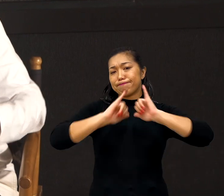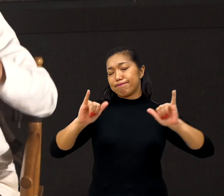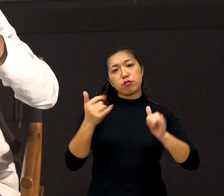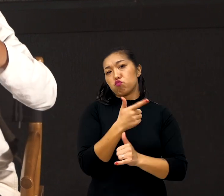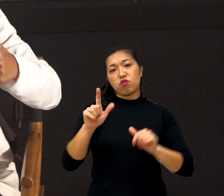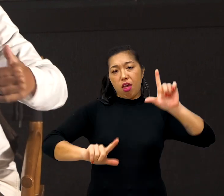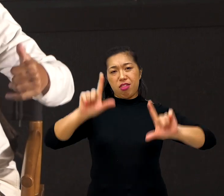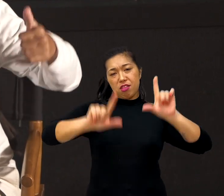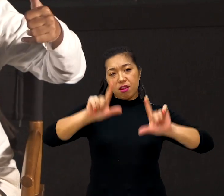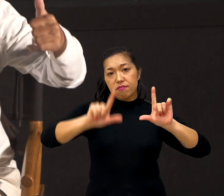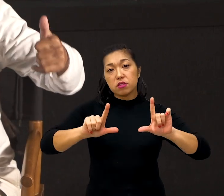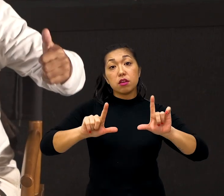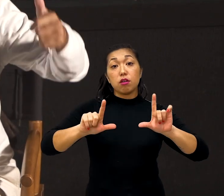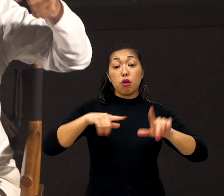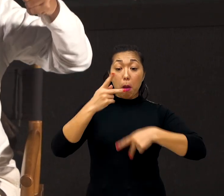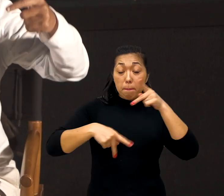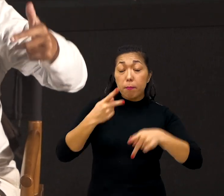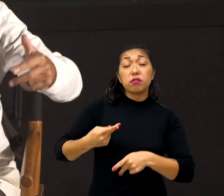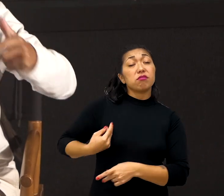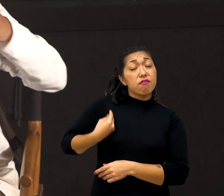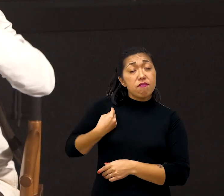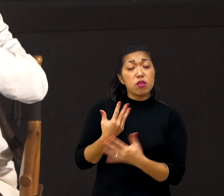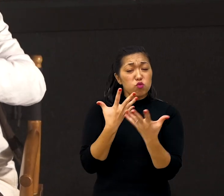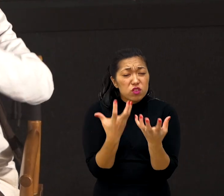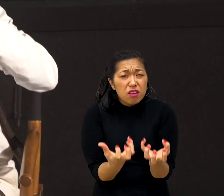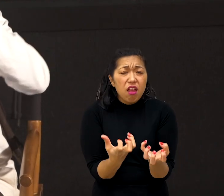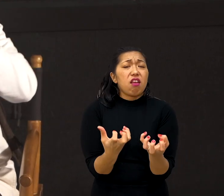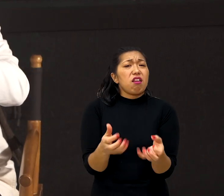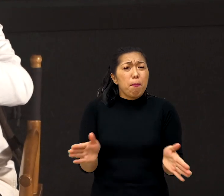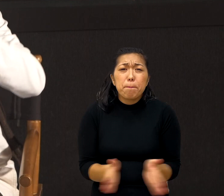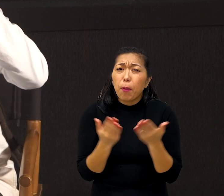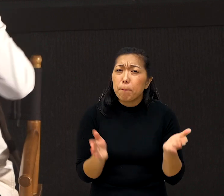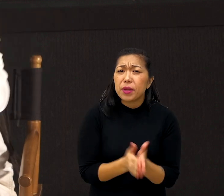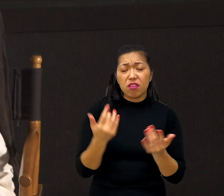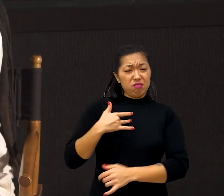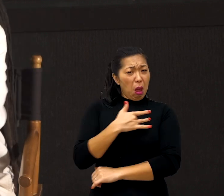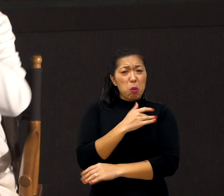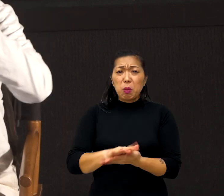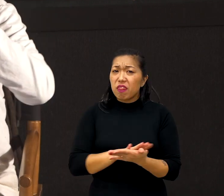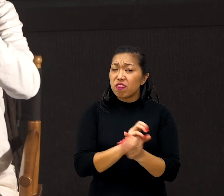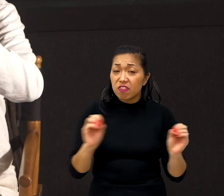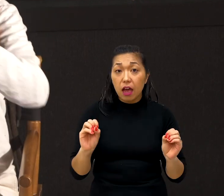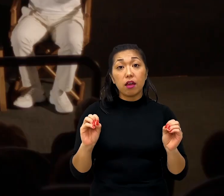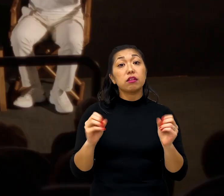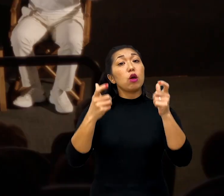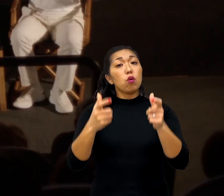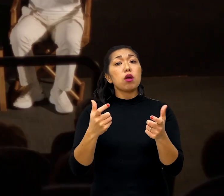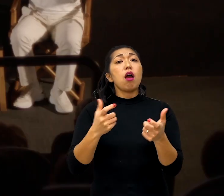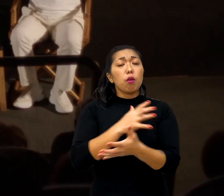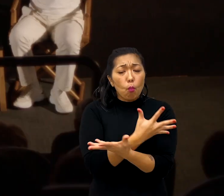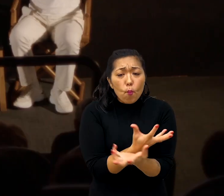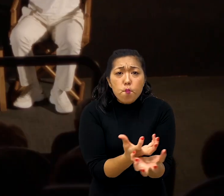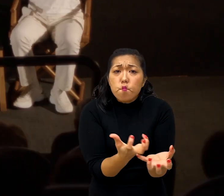população vivendo a seca, a miséria, sem saúde, sem dentes, sem casa, tudo na caatinga, no